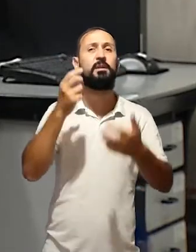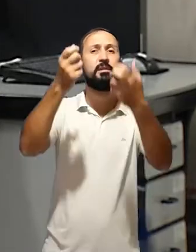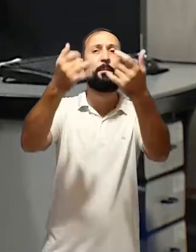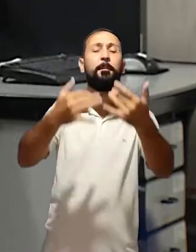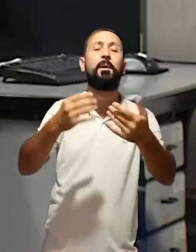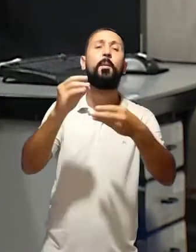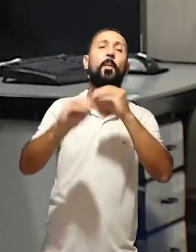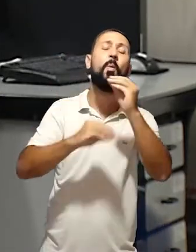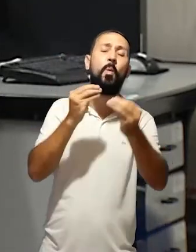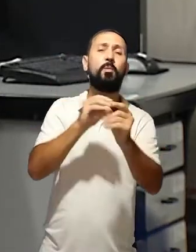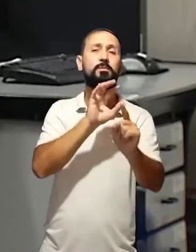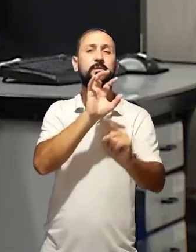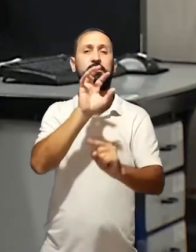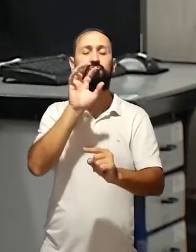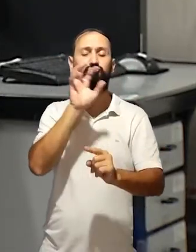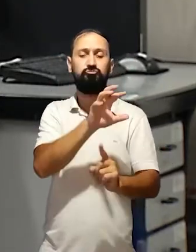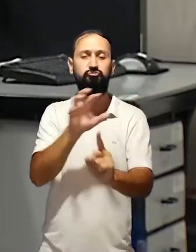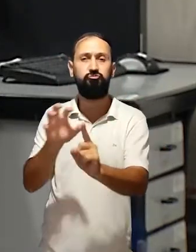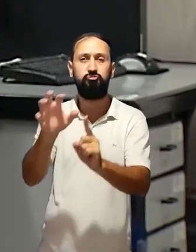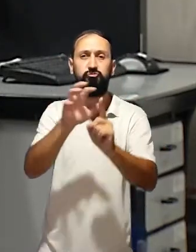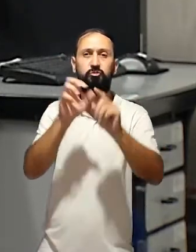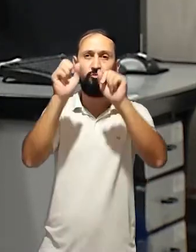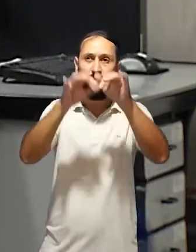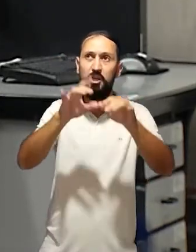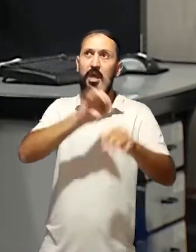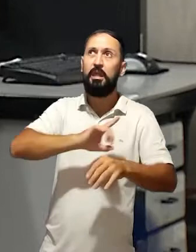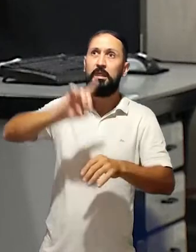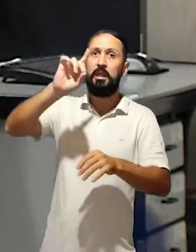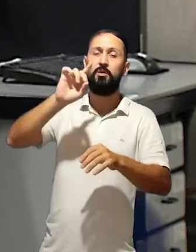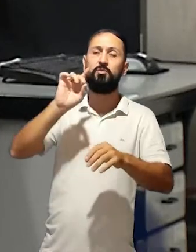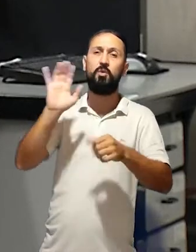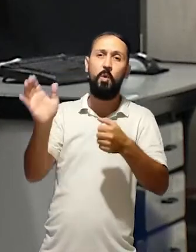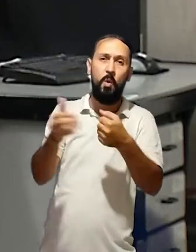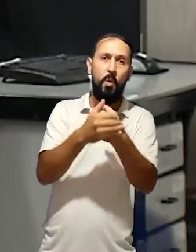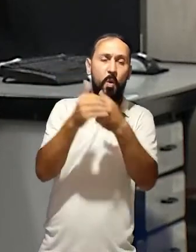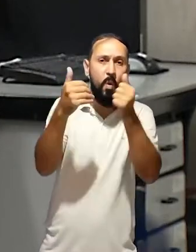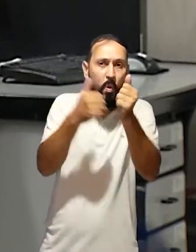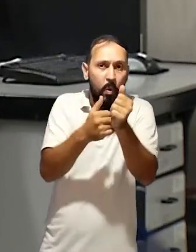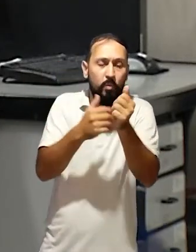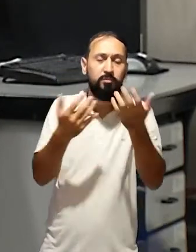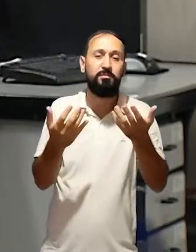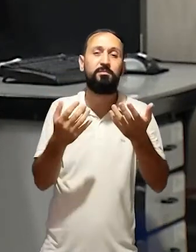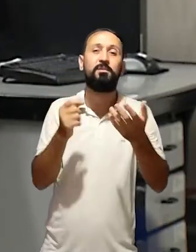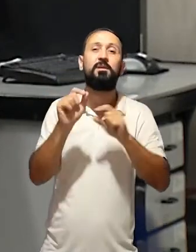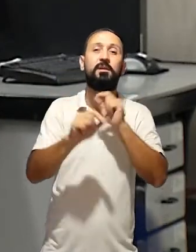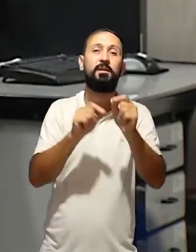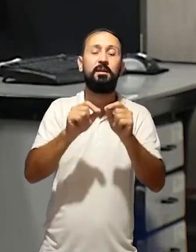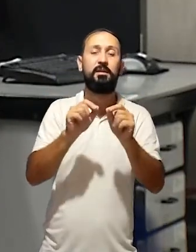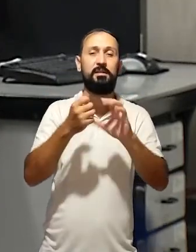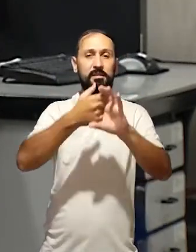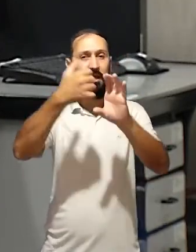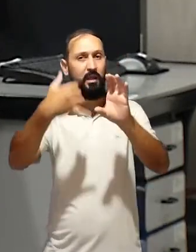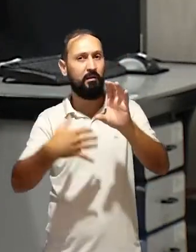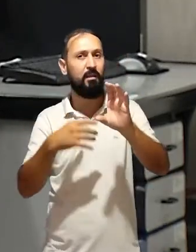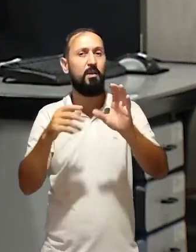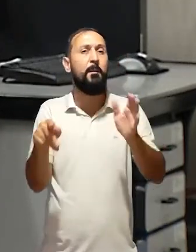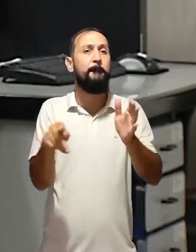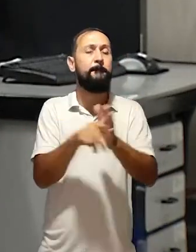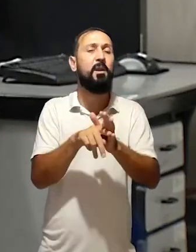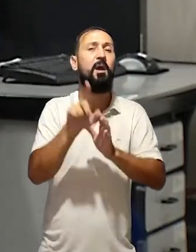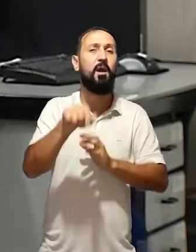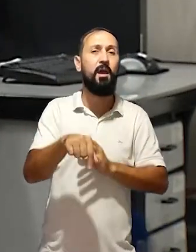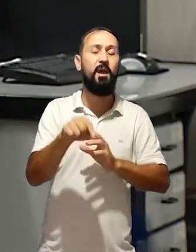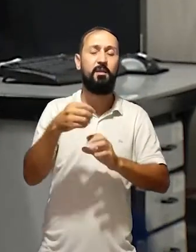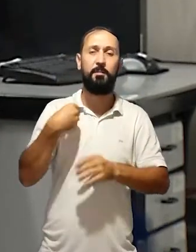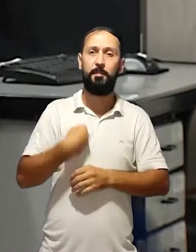geralmente explicada por intervenções de divindades, magia, forças ocultas ou sobrenaturais, e essas